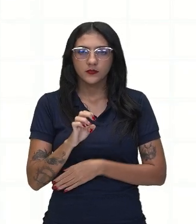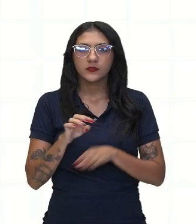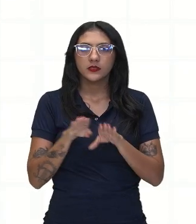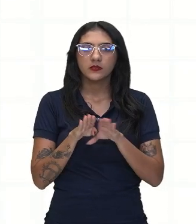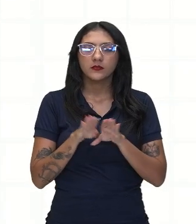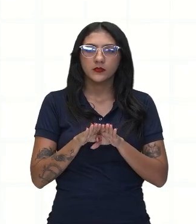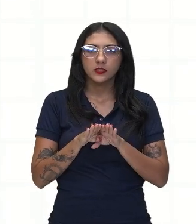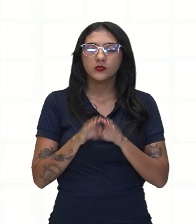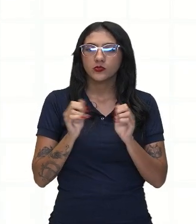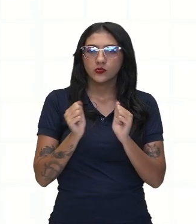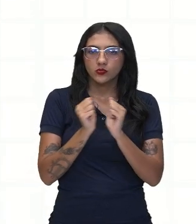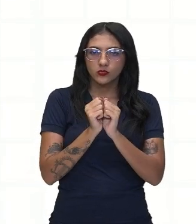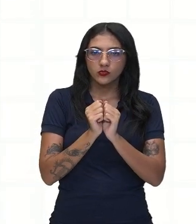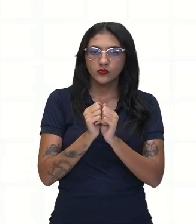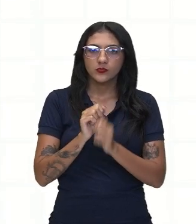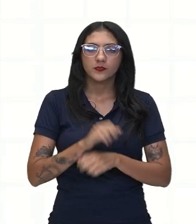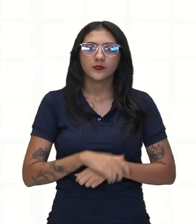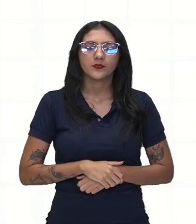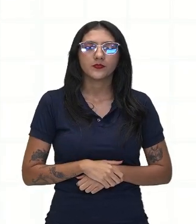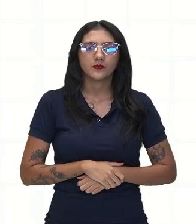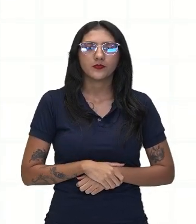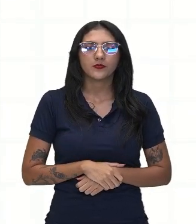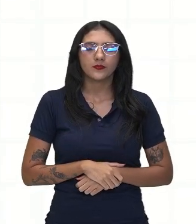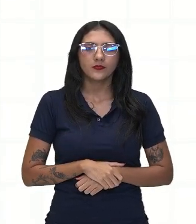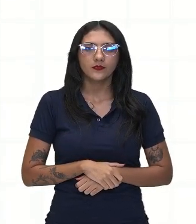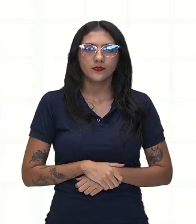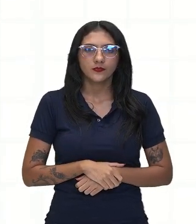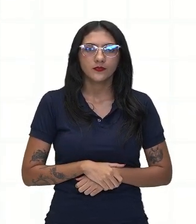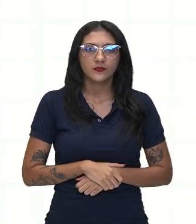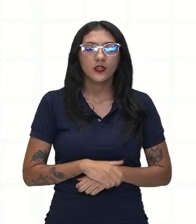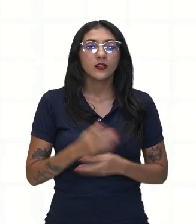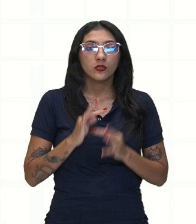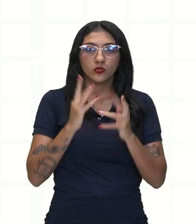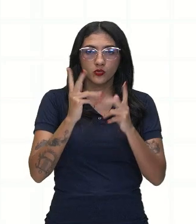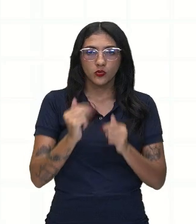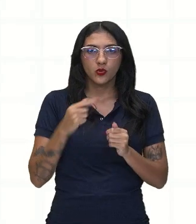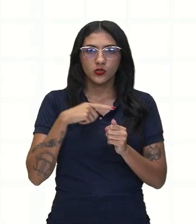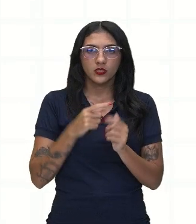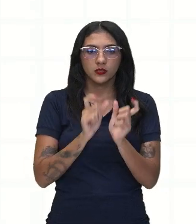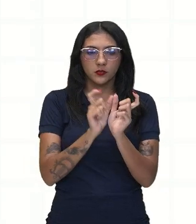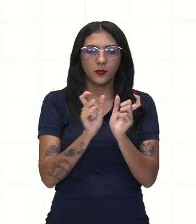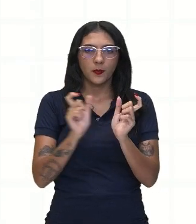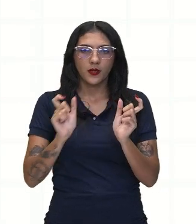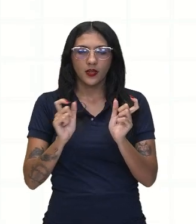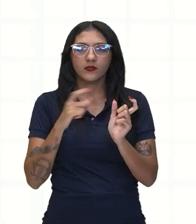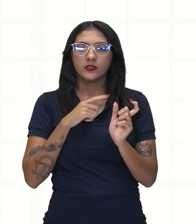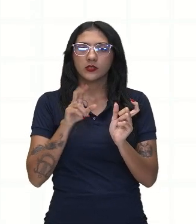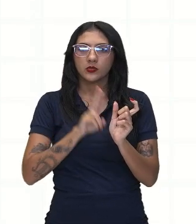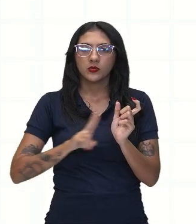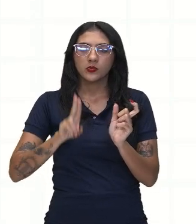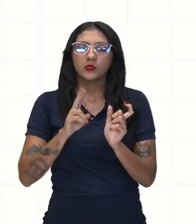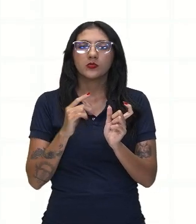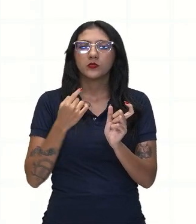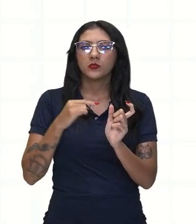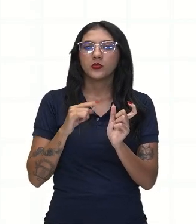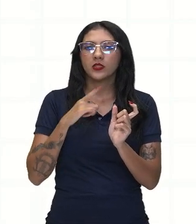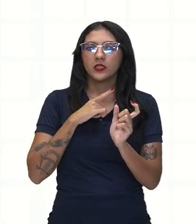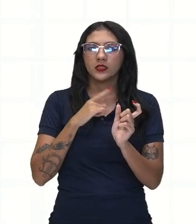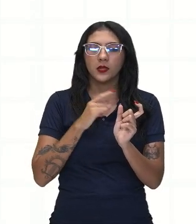e uma vogal, no caso de história. Tá bom? Então, todas essas paroxítonas recebem acento por conta de suas